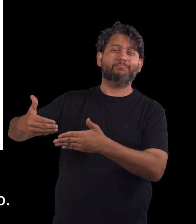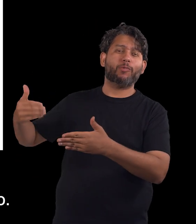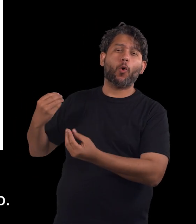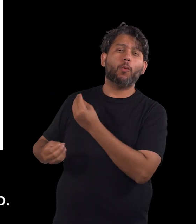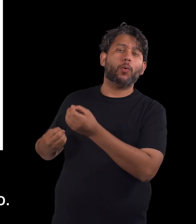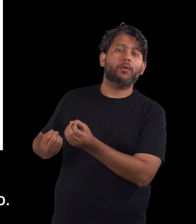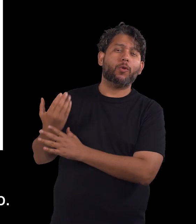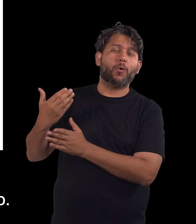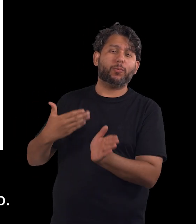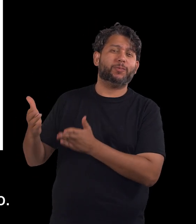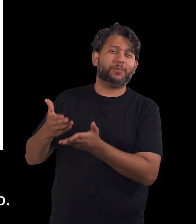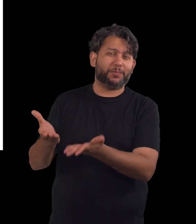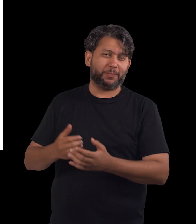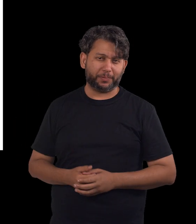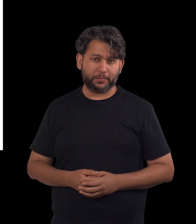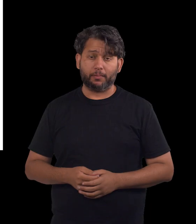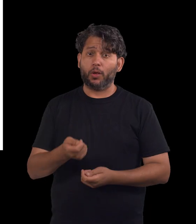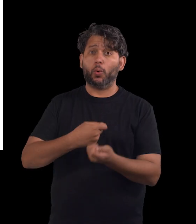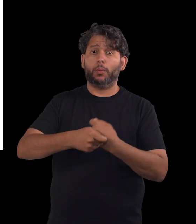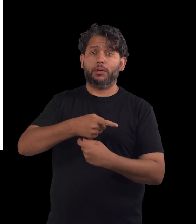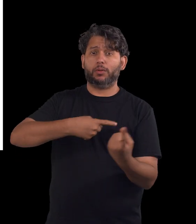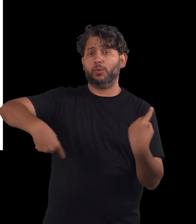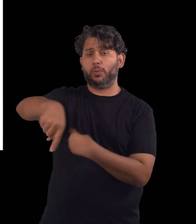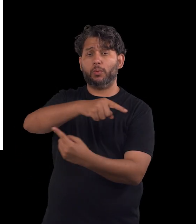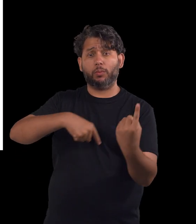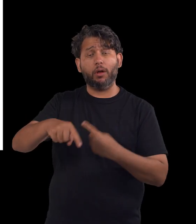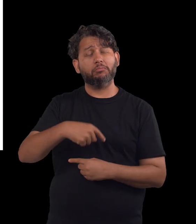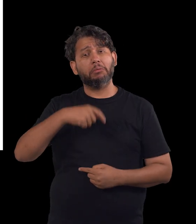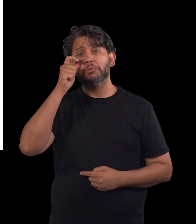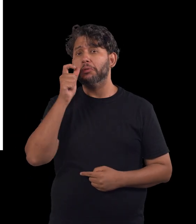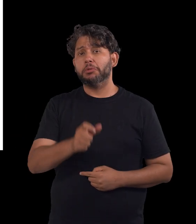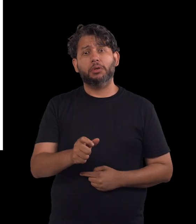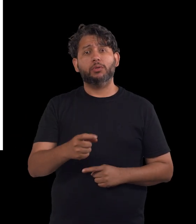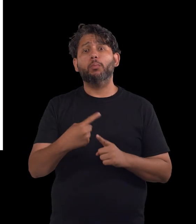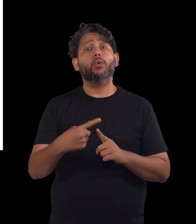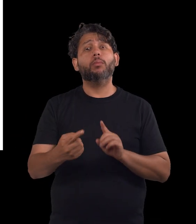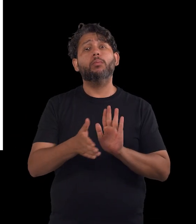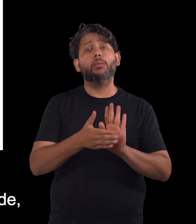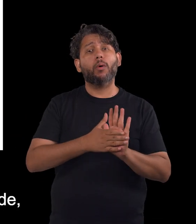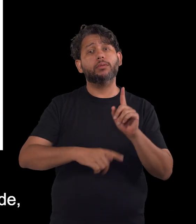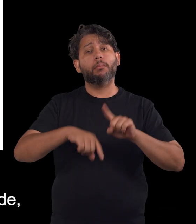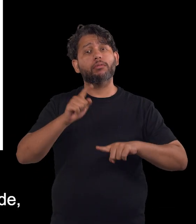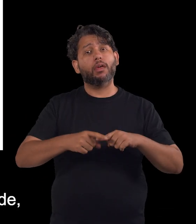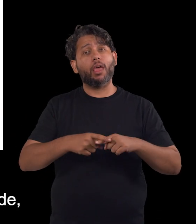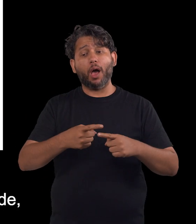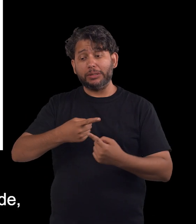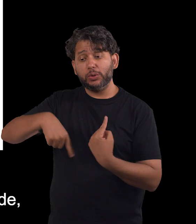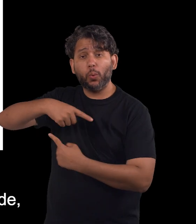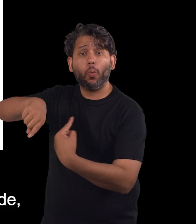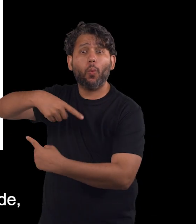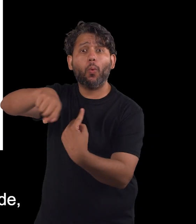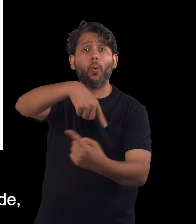em toda a cadeia de produção. A economia circular oferece um caminho interessante ao propor que os